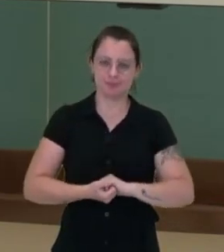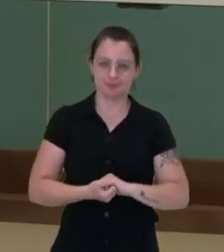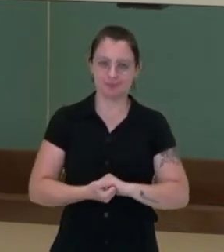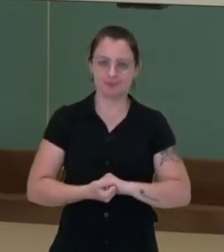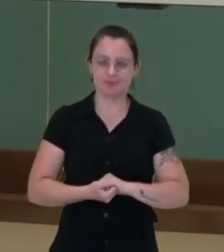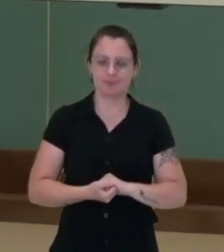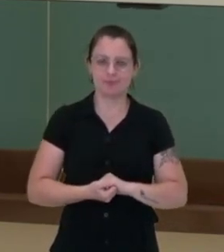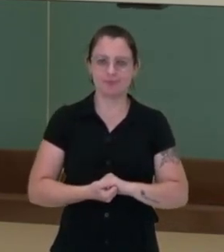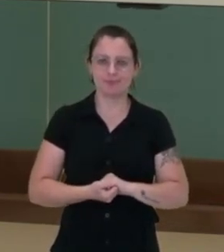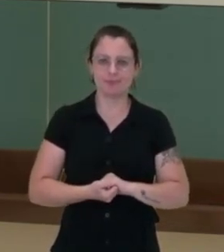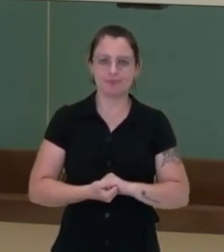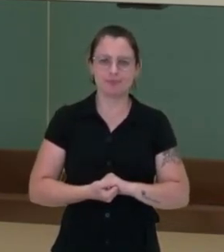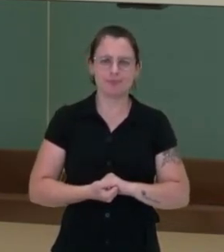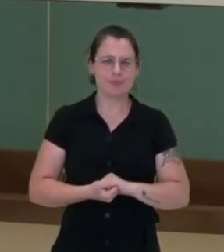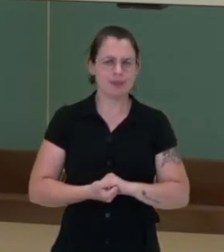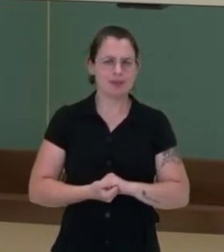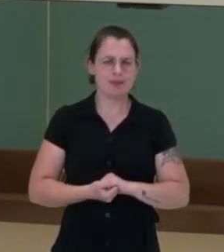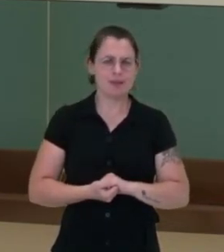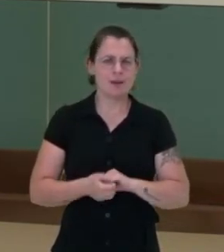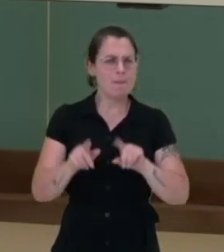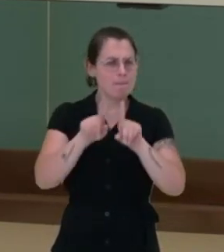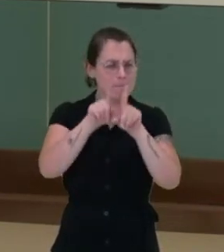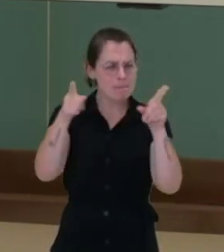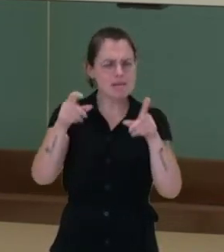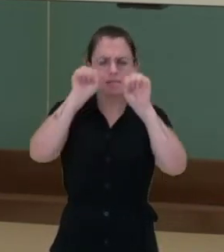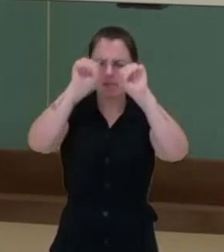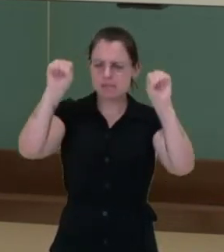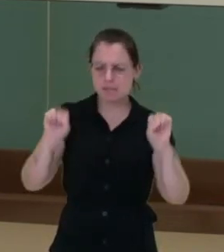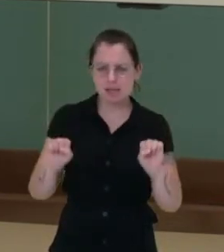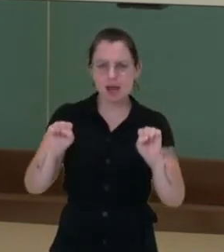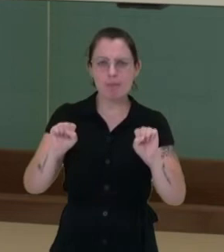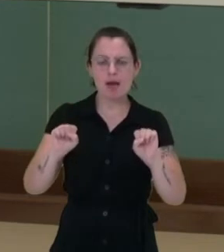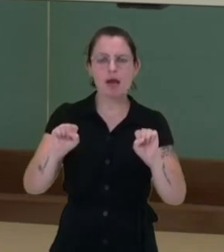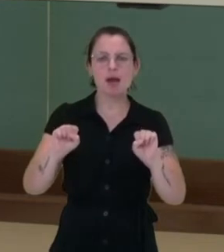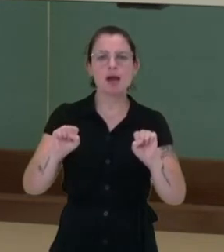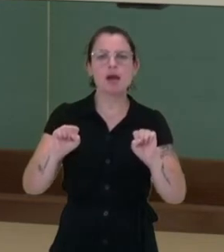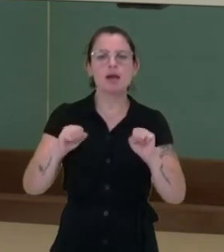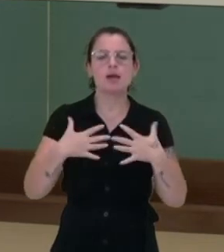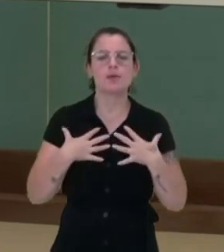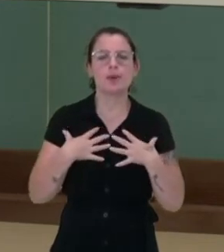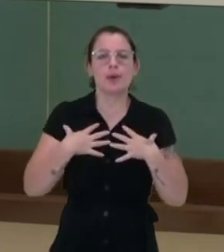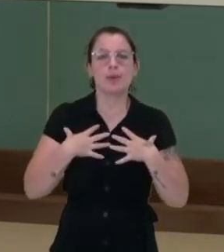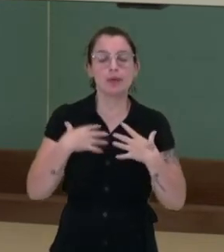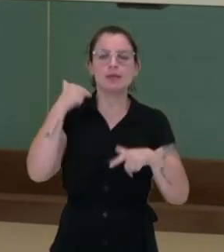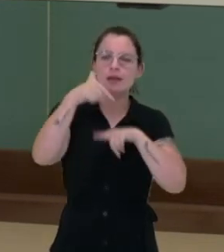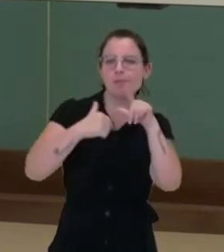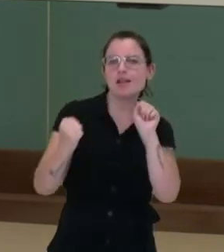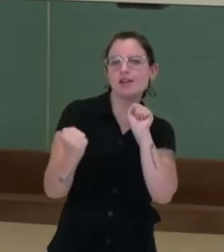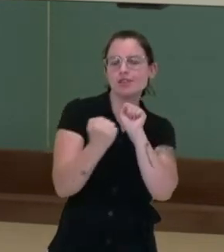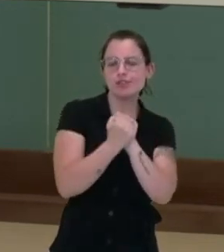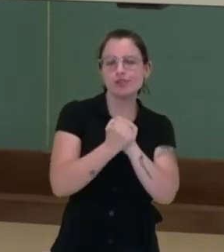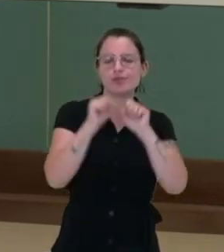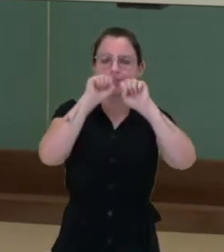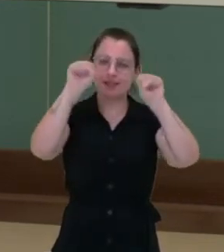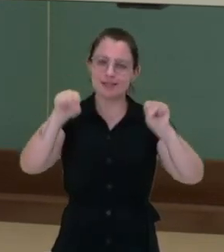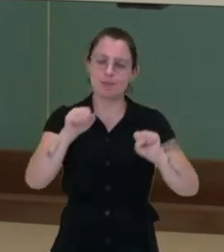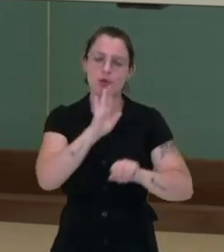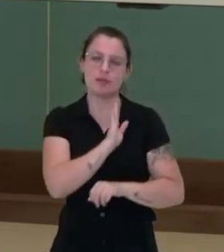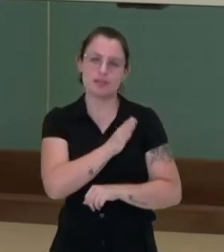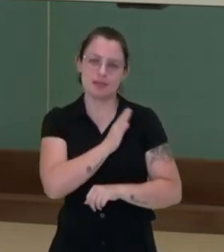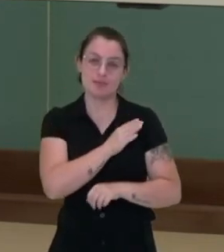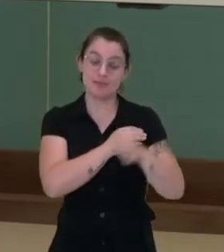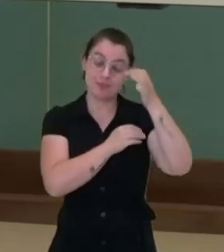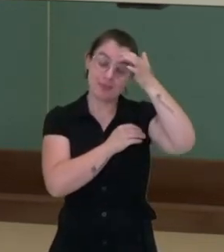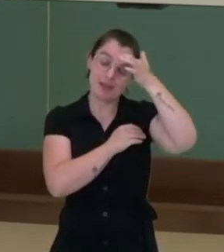dióxido de carbono. Só que o sistema respiratório trabalha em conjunto com o sistema cardiovascular. Por quê?